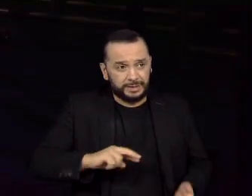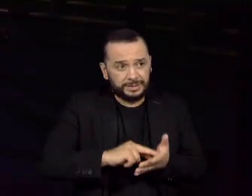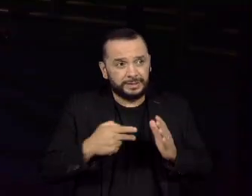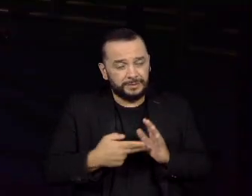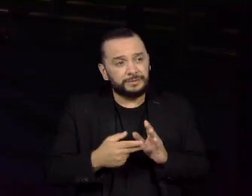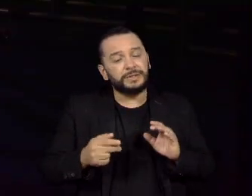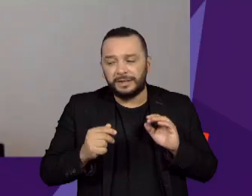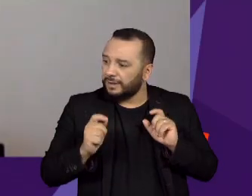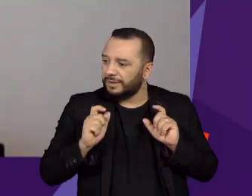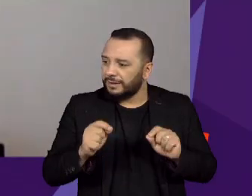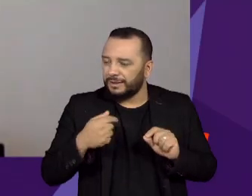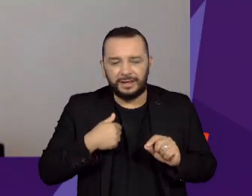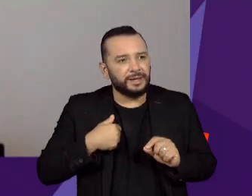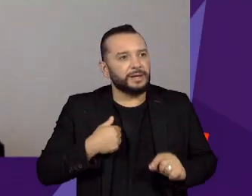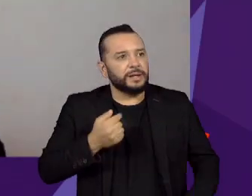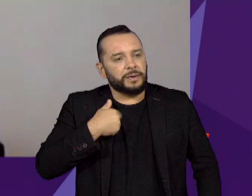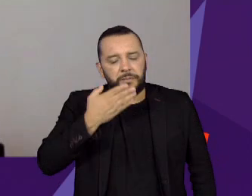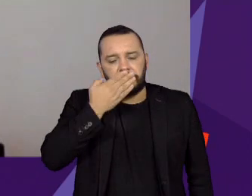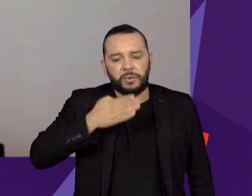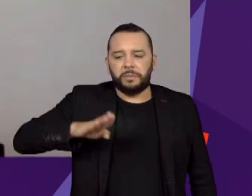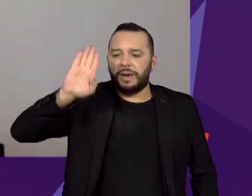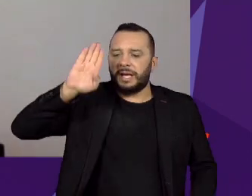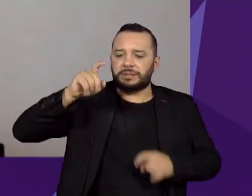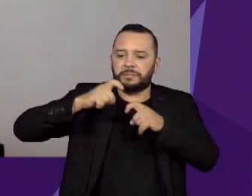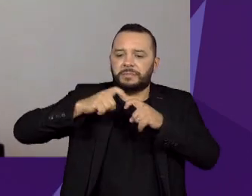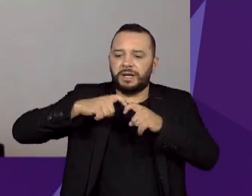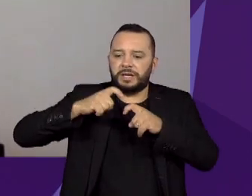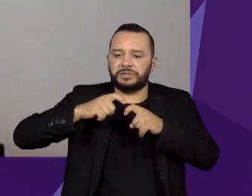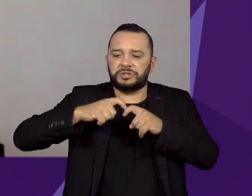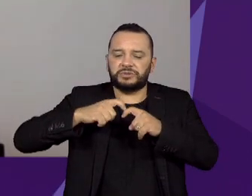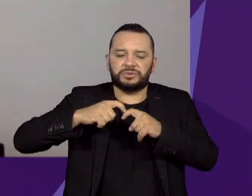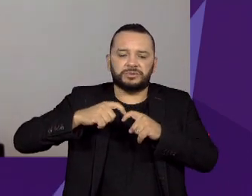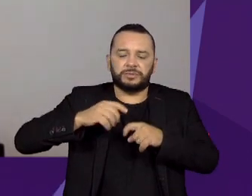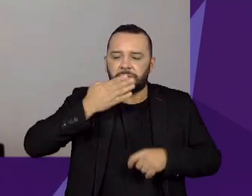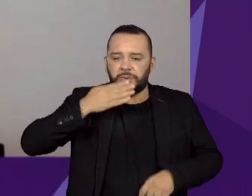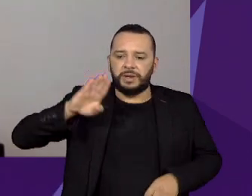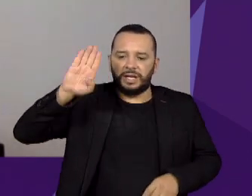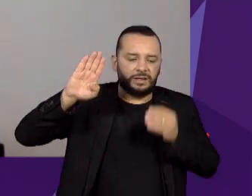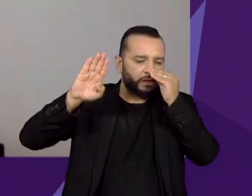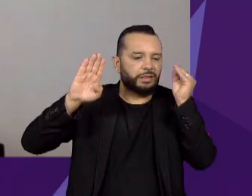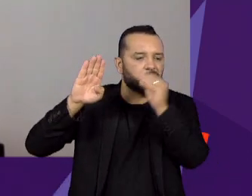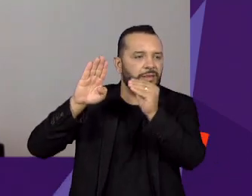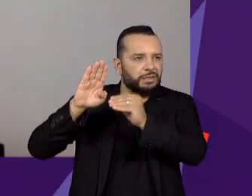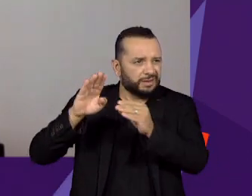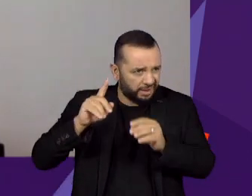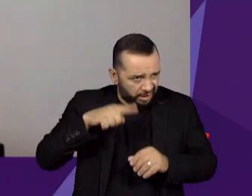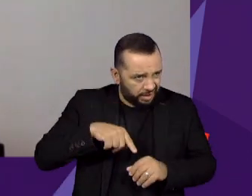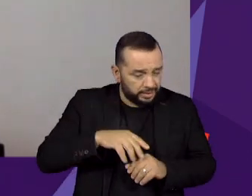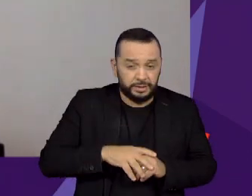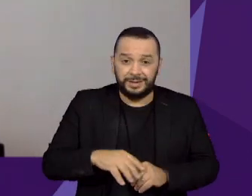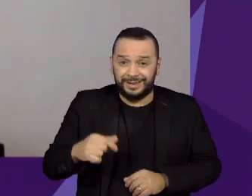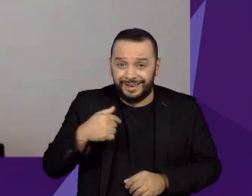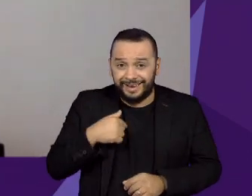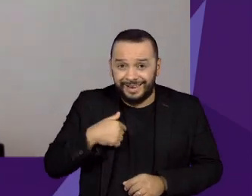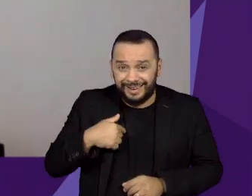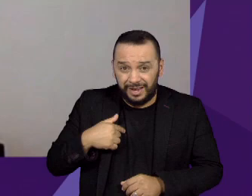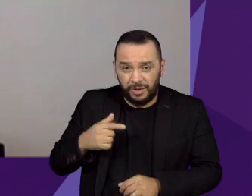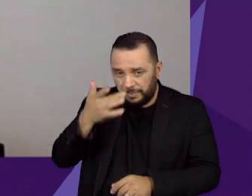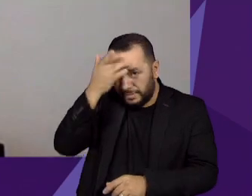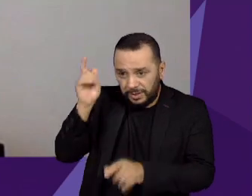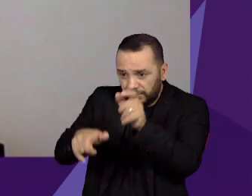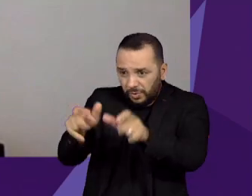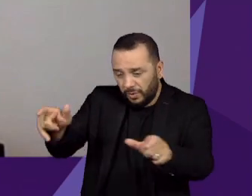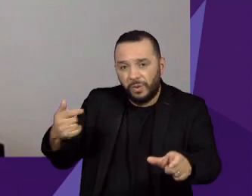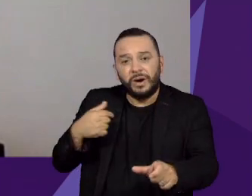juramento? Eu não abandonaria o meu paciente. Eu disse isso ao presidente. Se ele está nos meus cuidados, eu